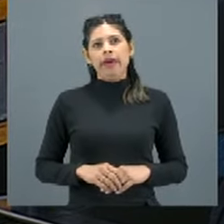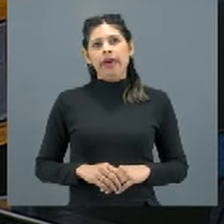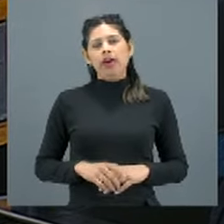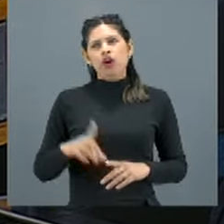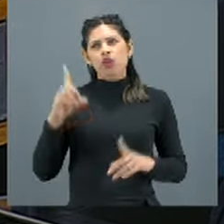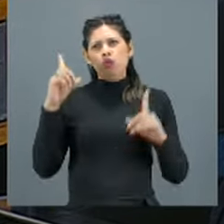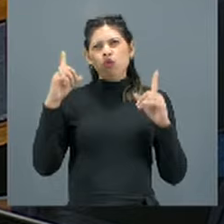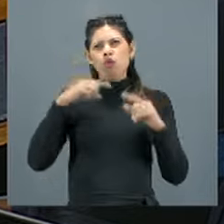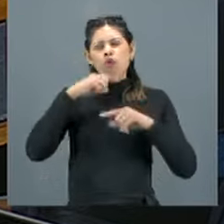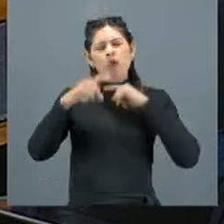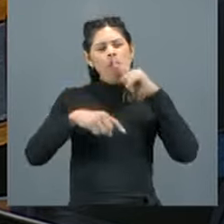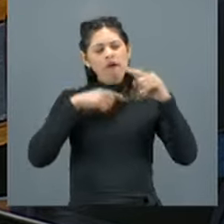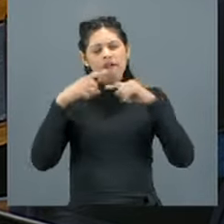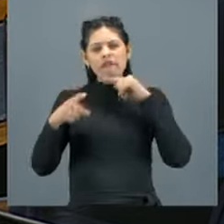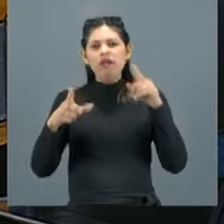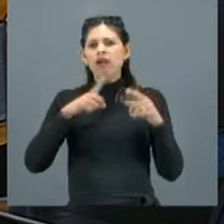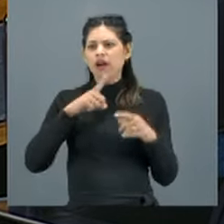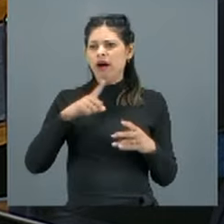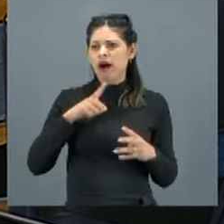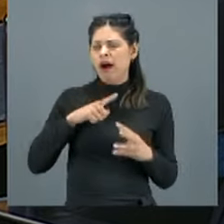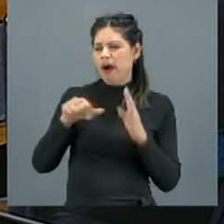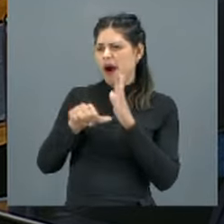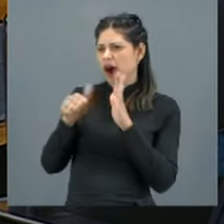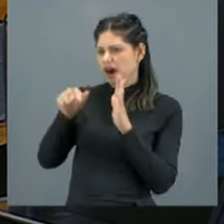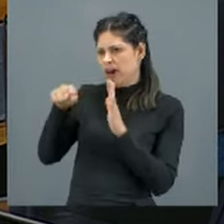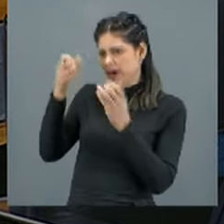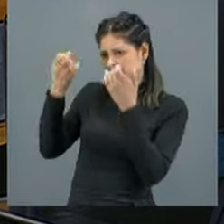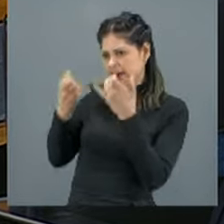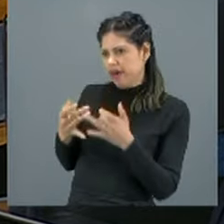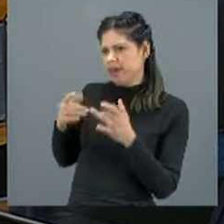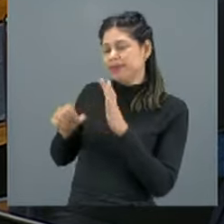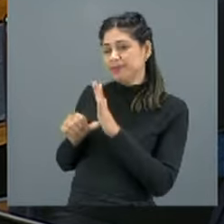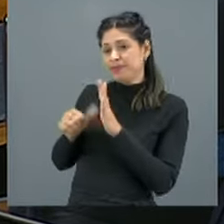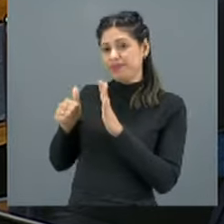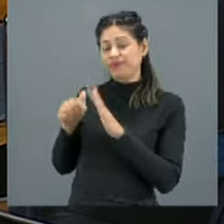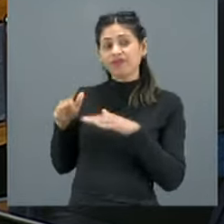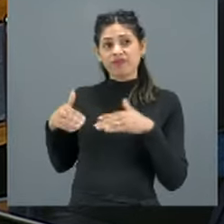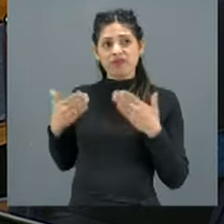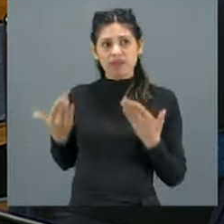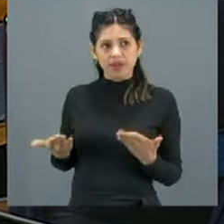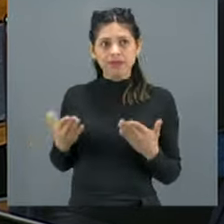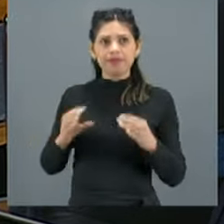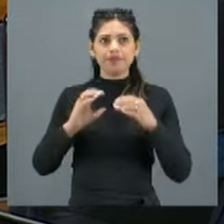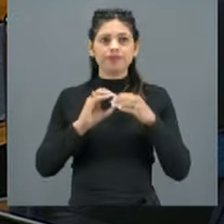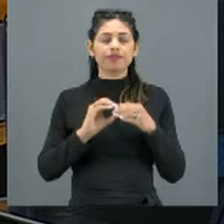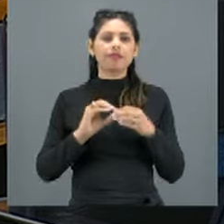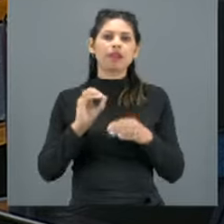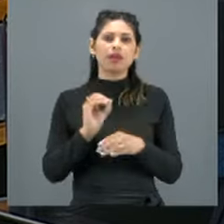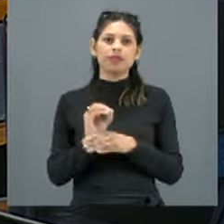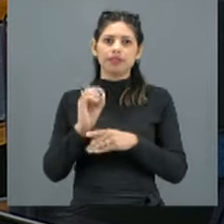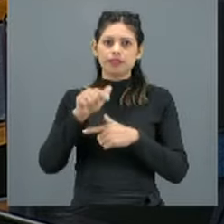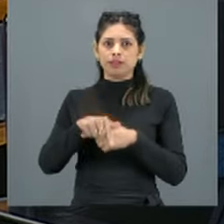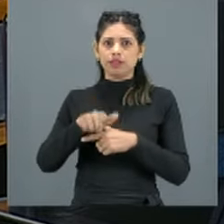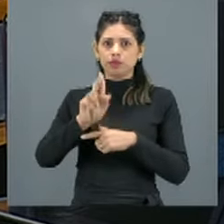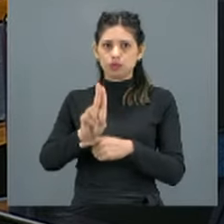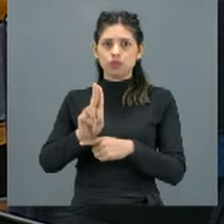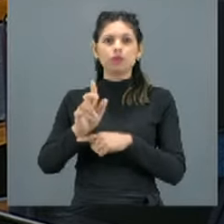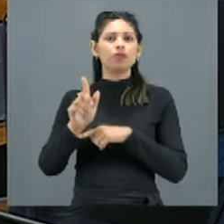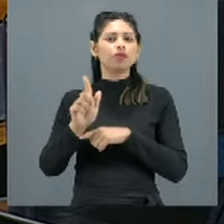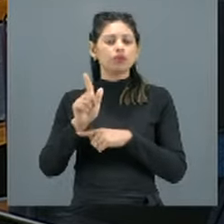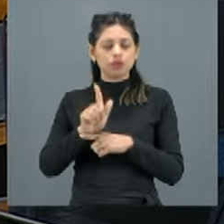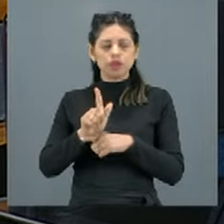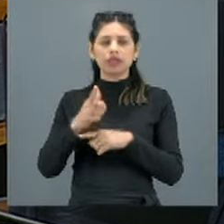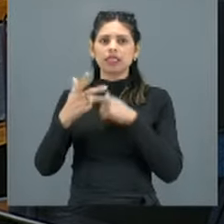aqui. Primeiro, quais são as ONGs que atuam junto